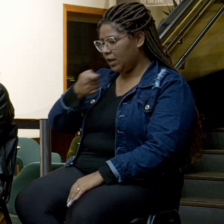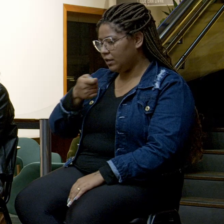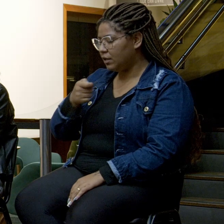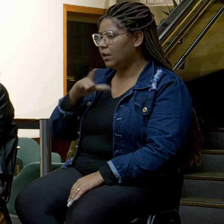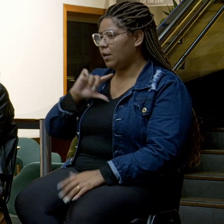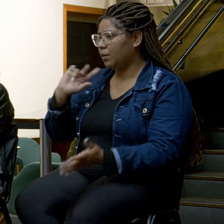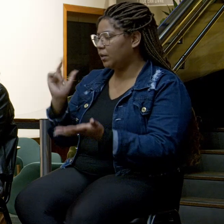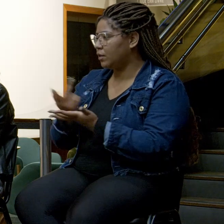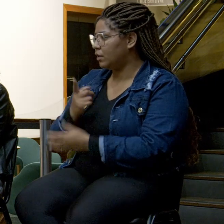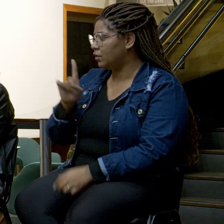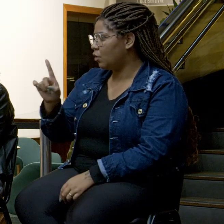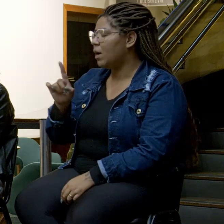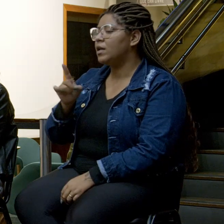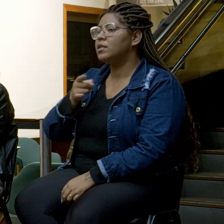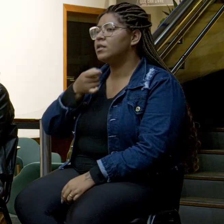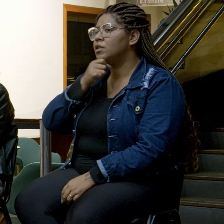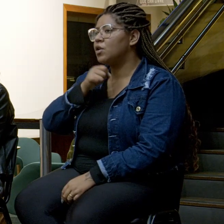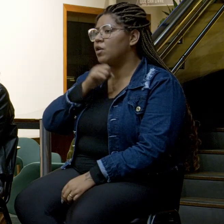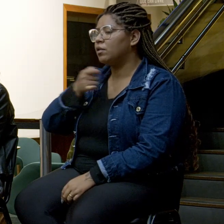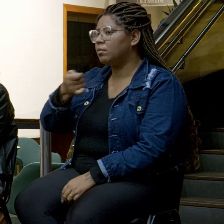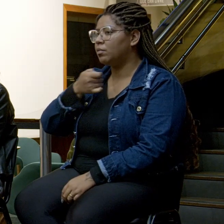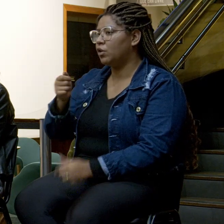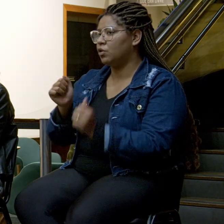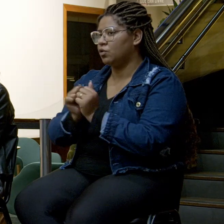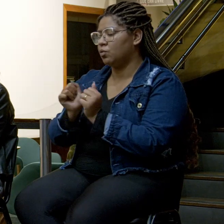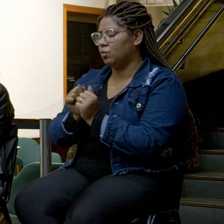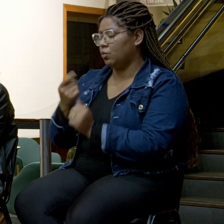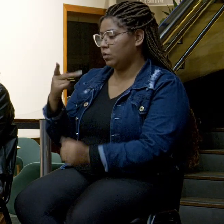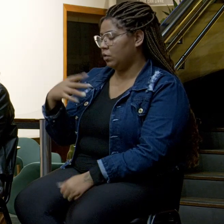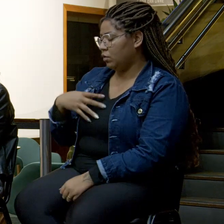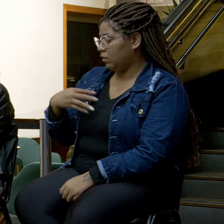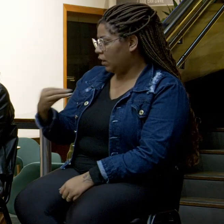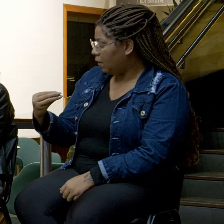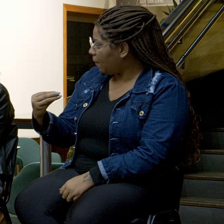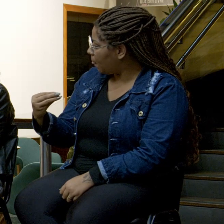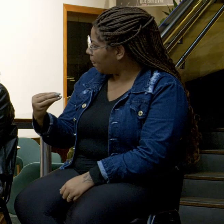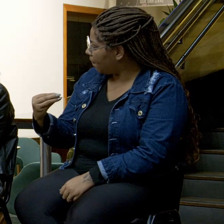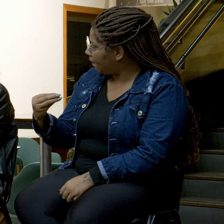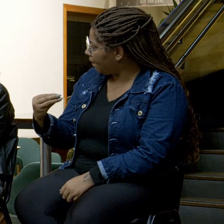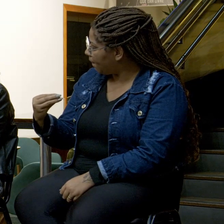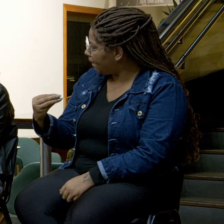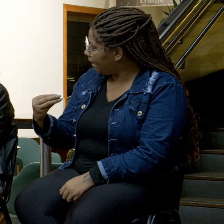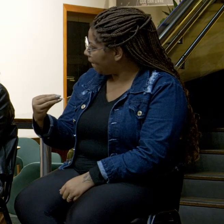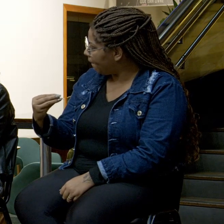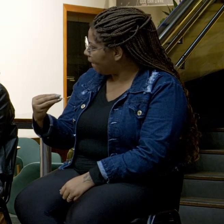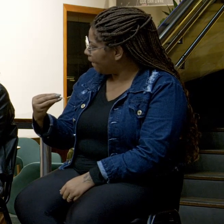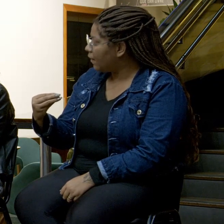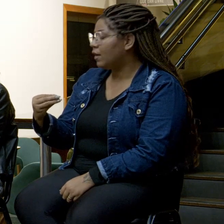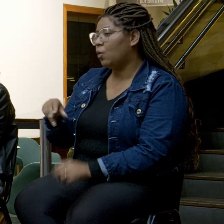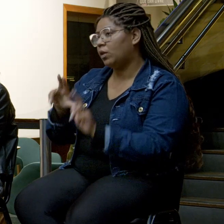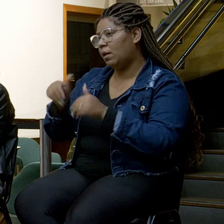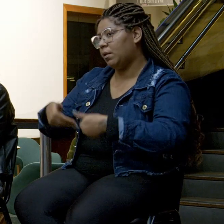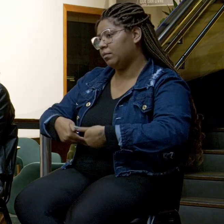rede nacional, de uma senhora que estava sendo entrevistada junto com os filhos, e a indagação era em torno da fome, da impossibilidade